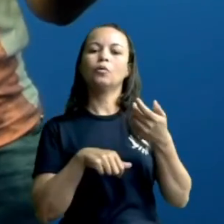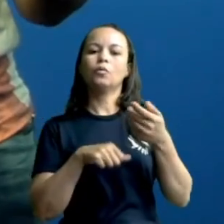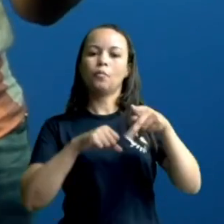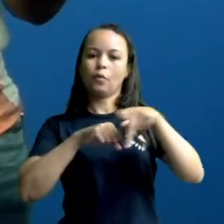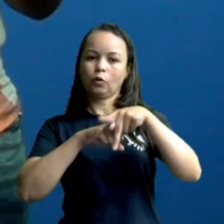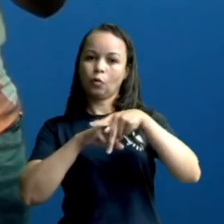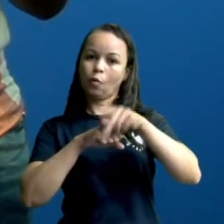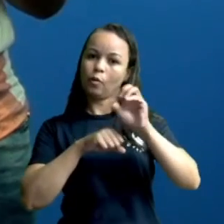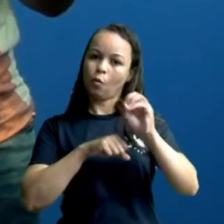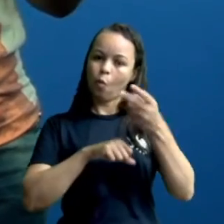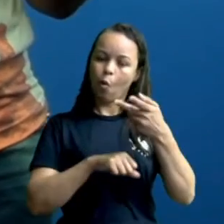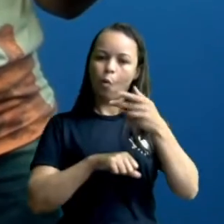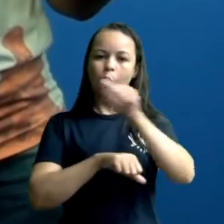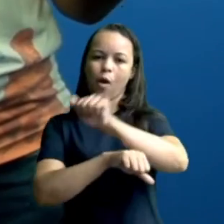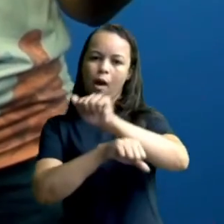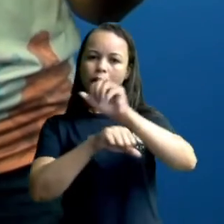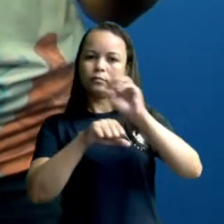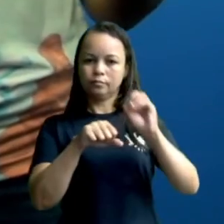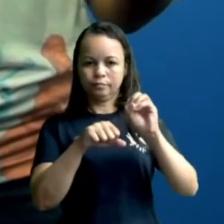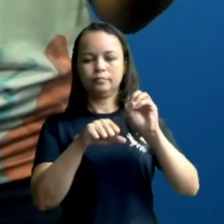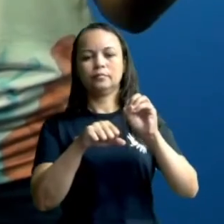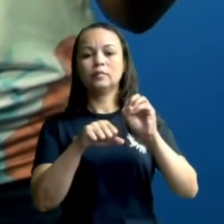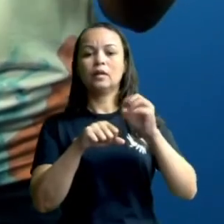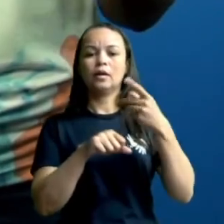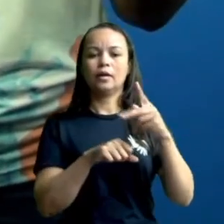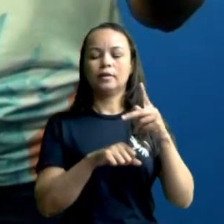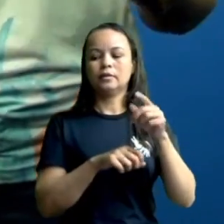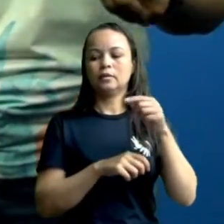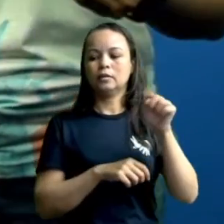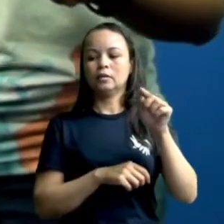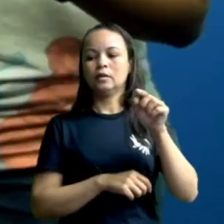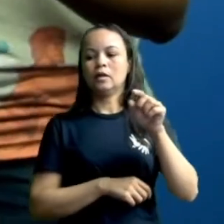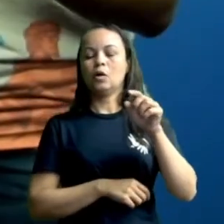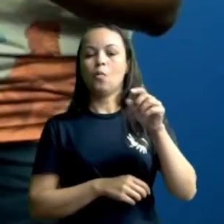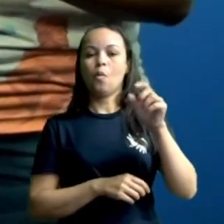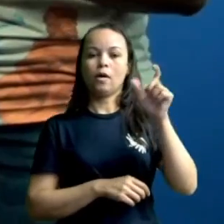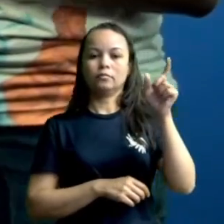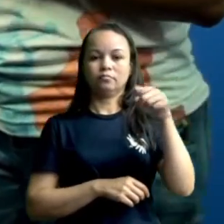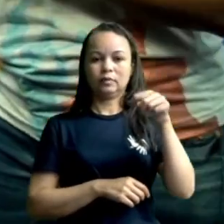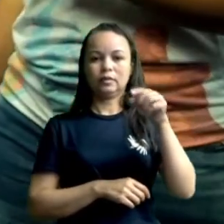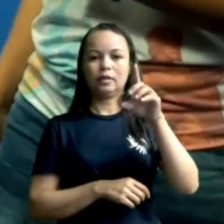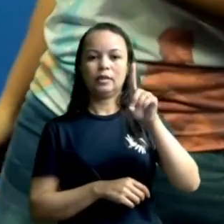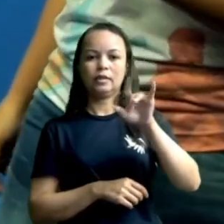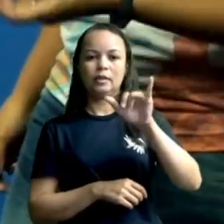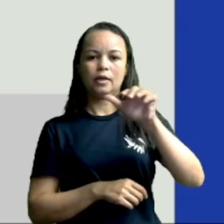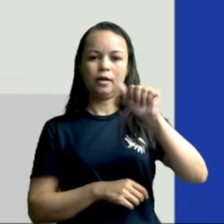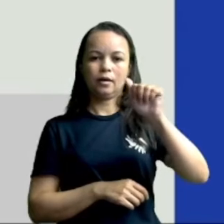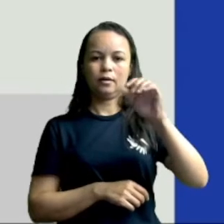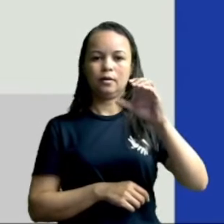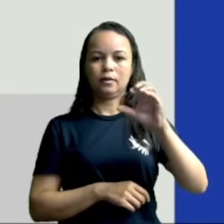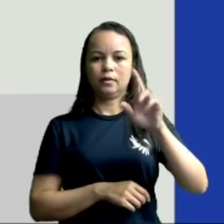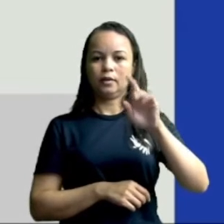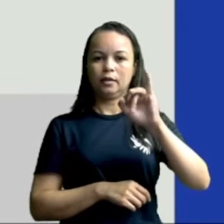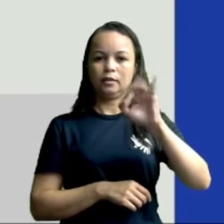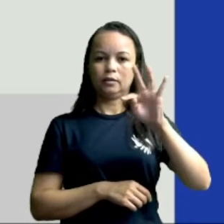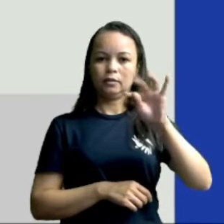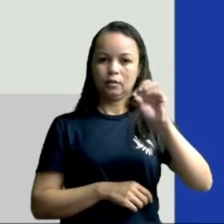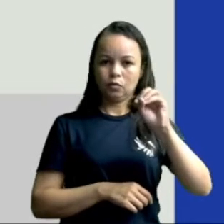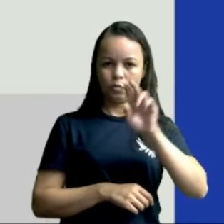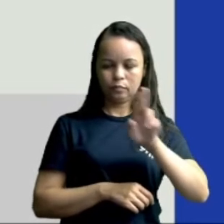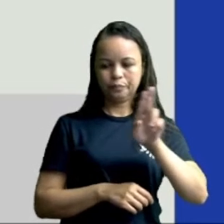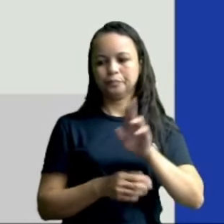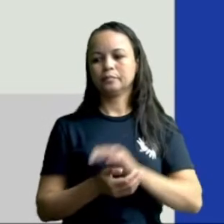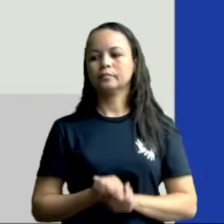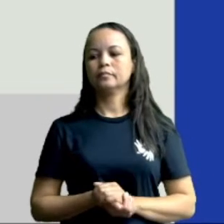ou ao artigo. Esse acento a gente chama de diacrítico, certo? Então, ó, esse tipo de